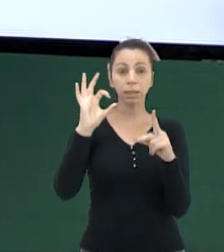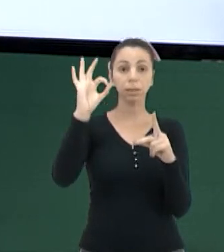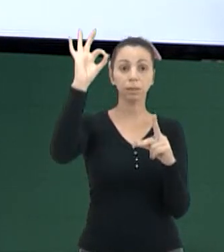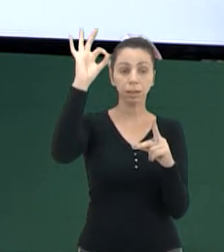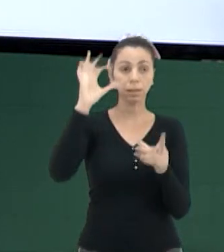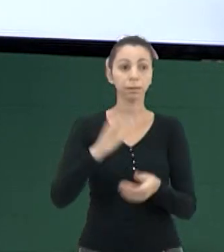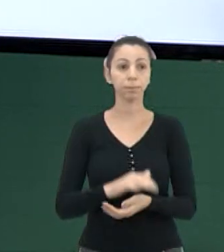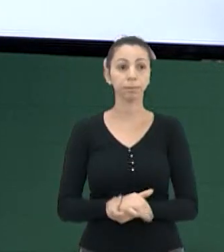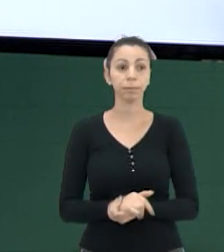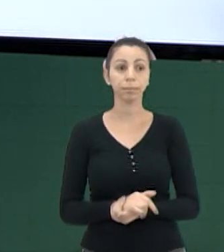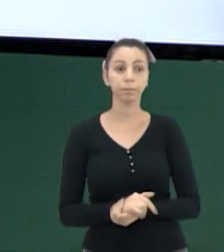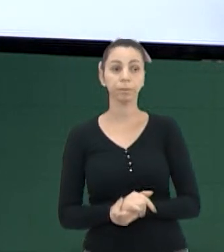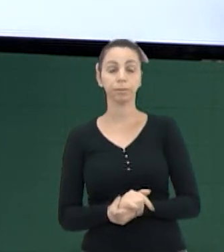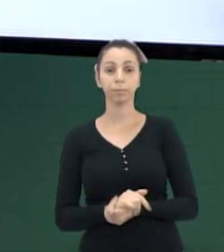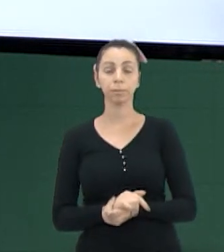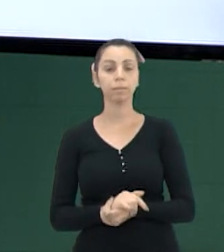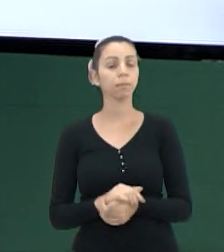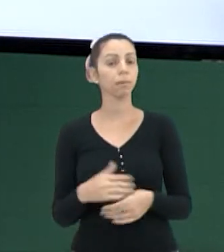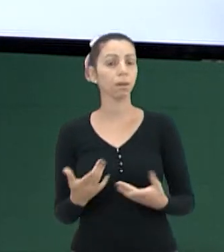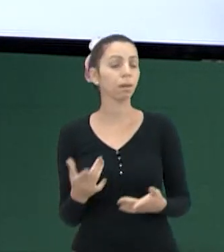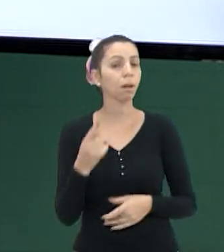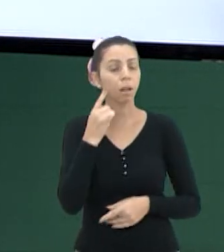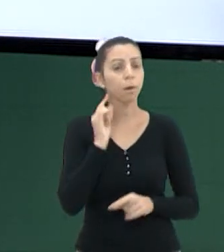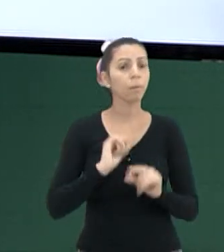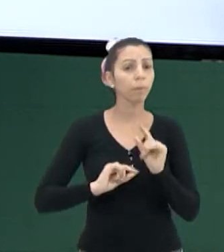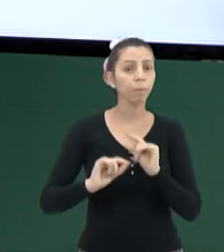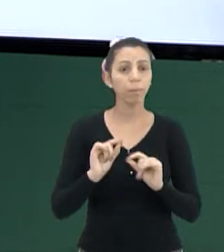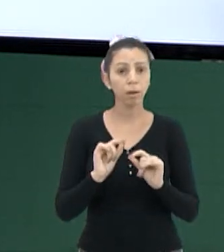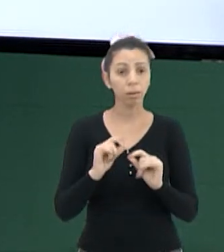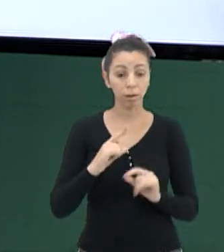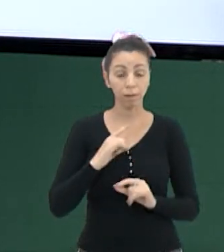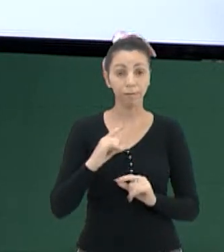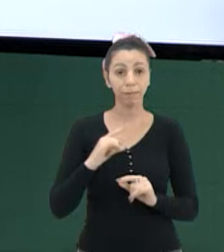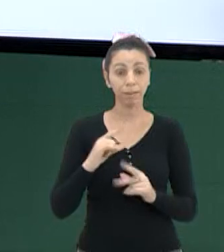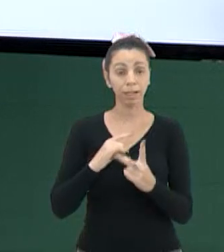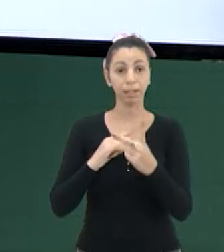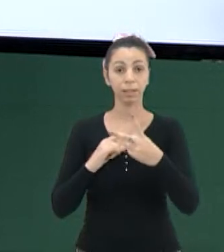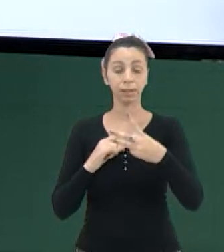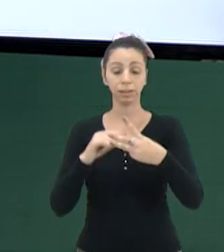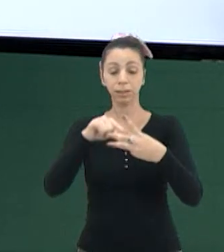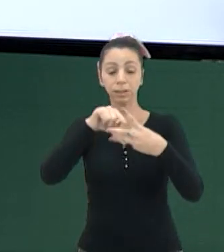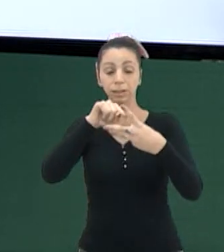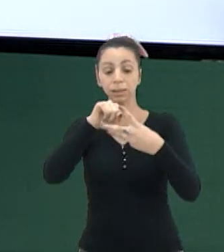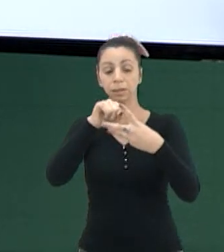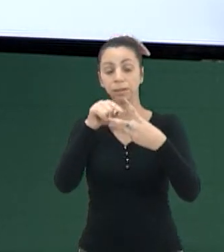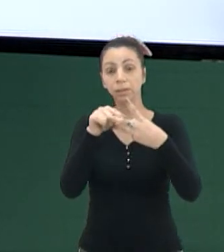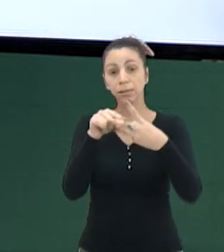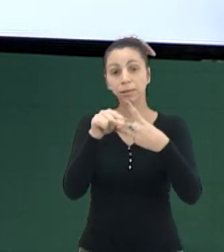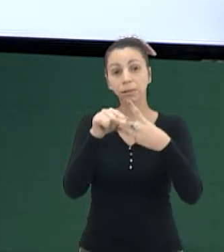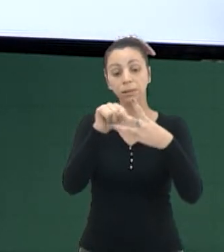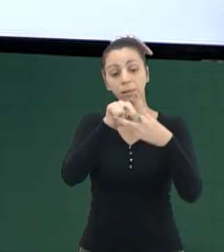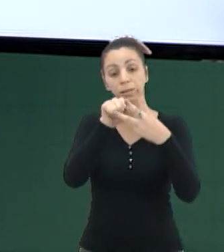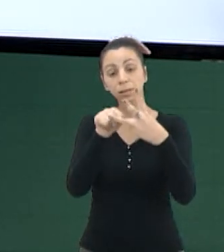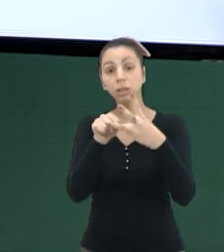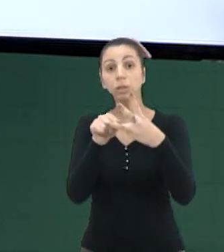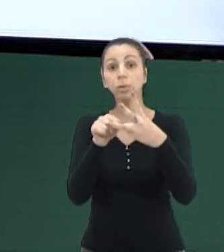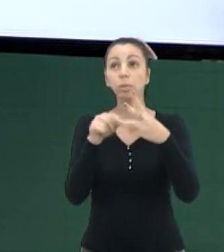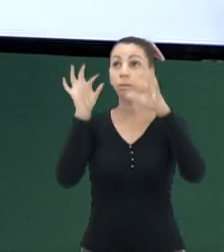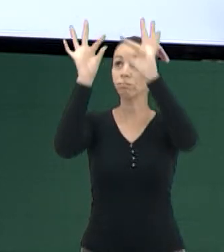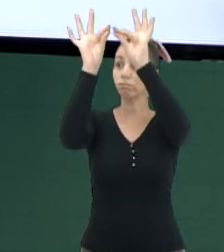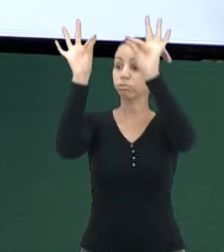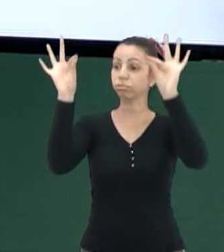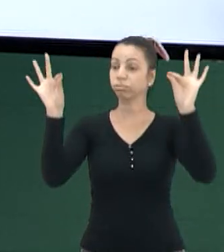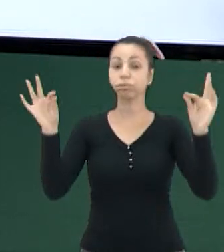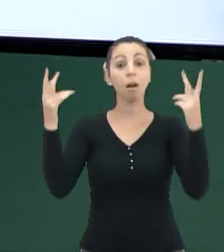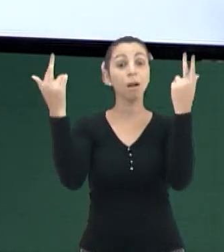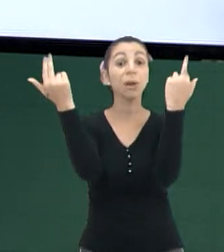A também vai coincidir. O que ela vai fazer? Ela vai dividir o ângulo A em dois lados congruentes, em dois